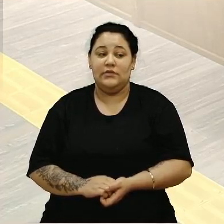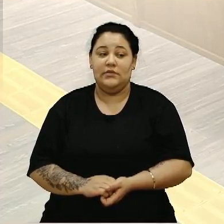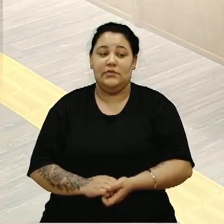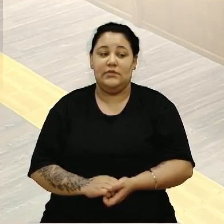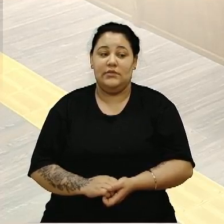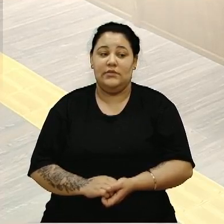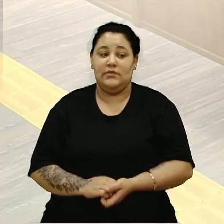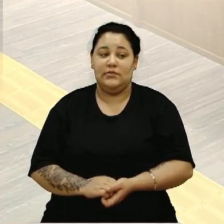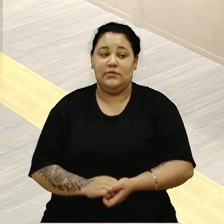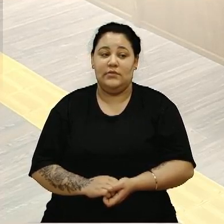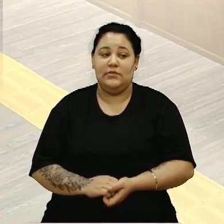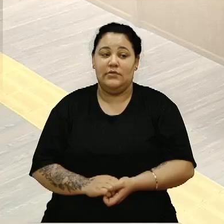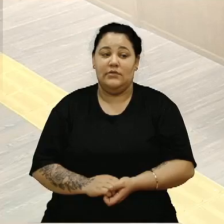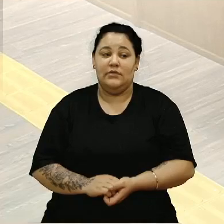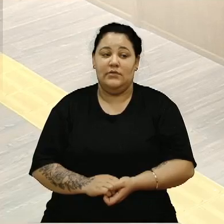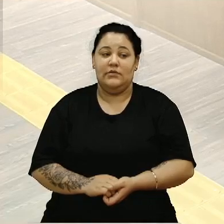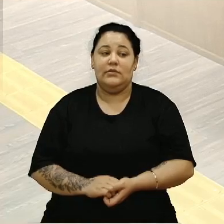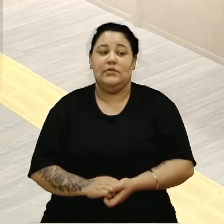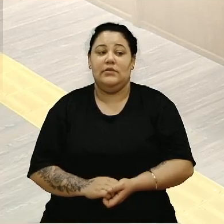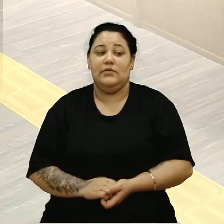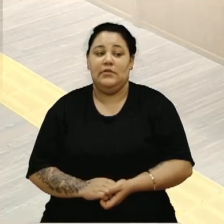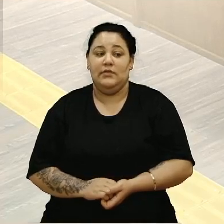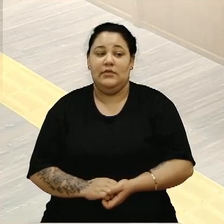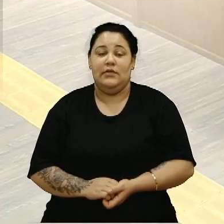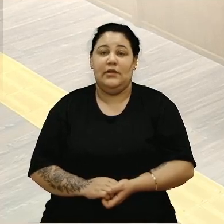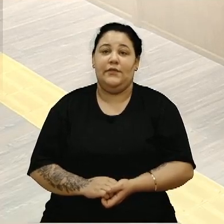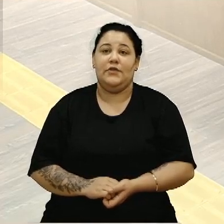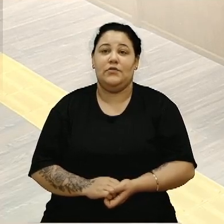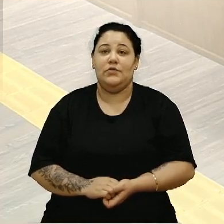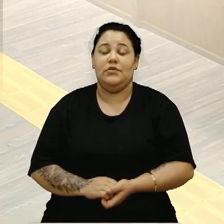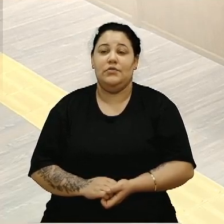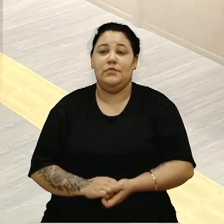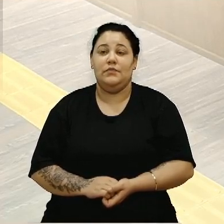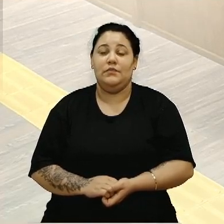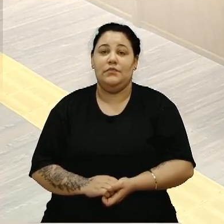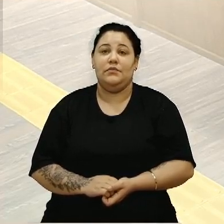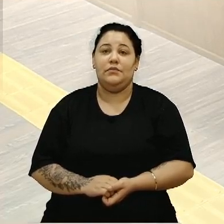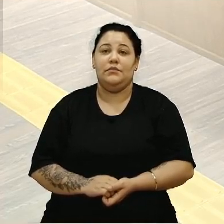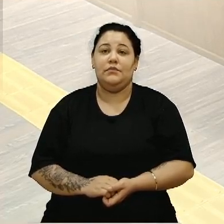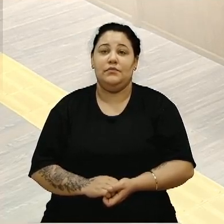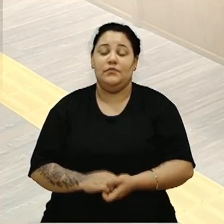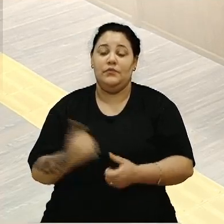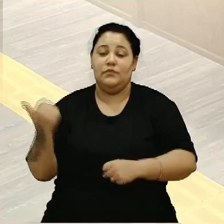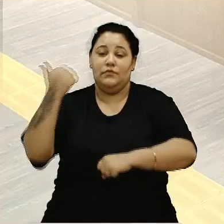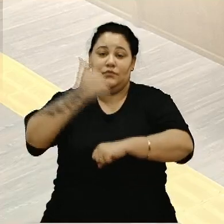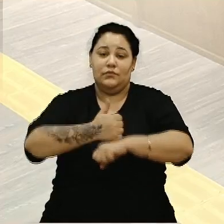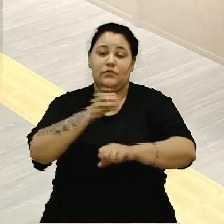Nesse momento, repasso os trabalhos para a presidente vereadora Marissol Santos.